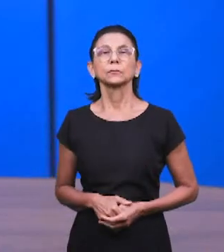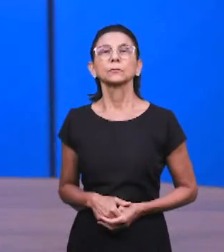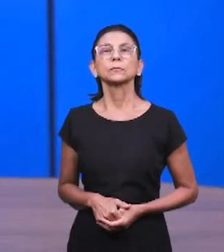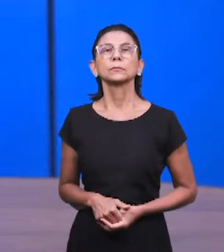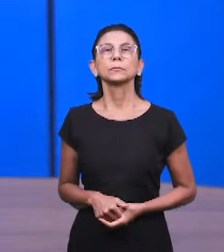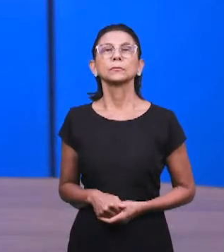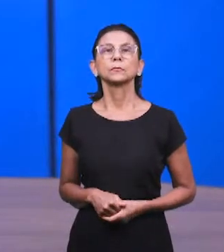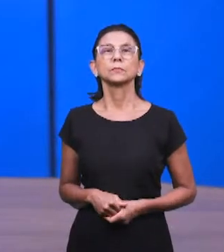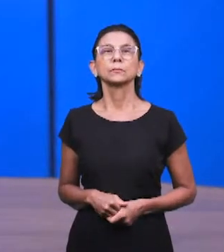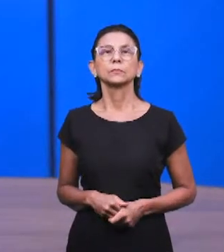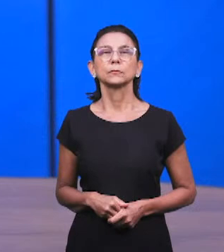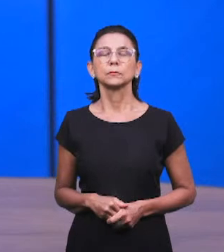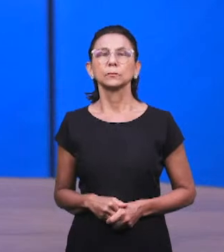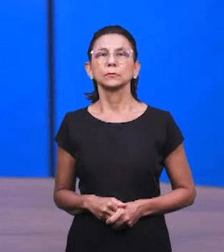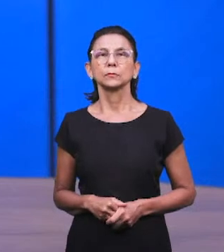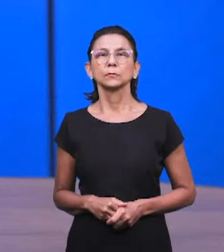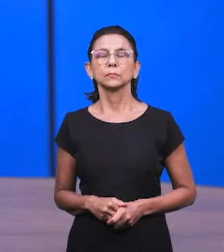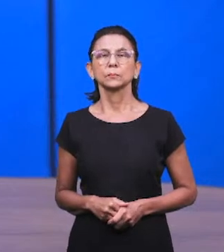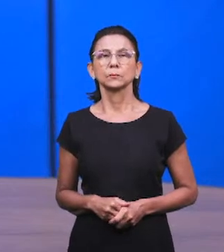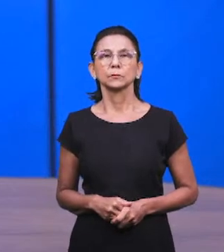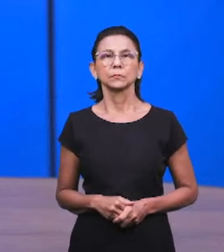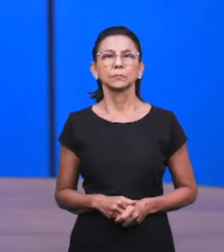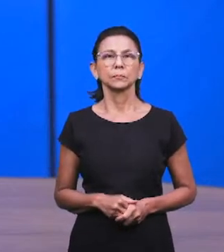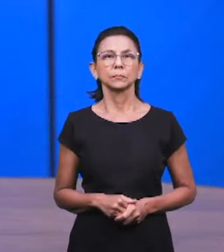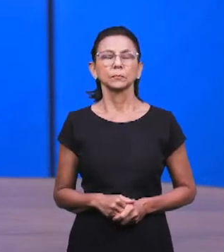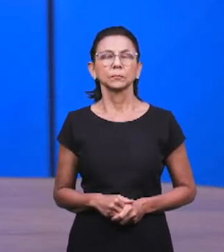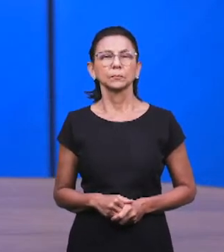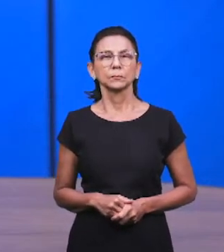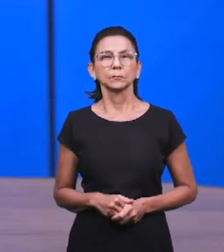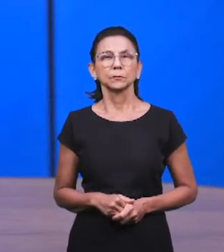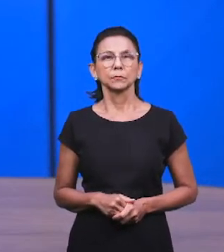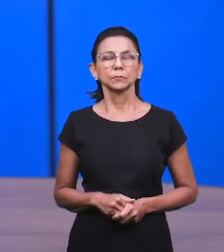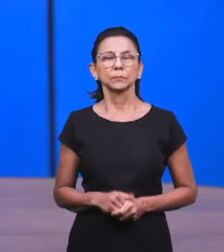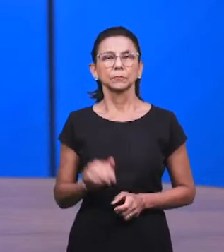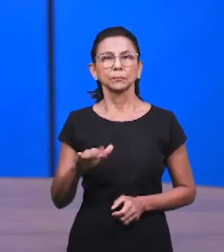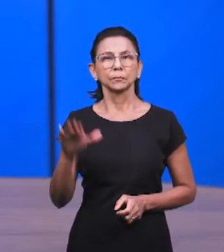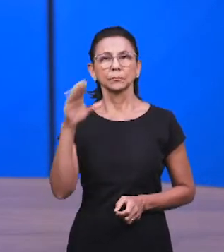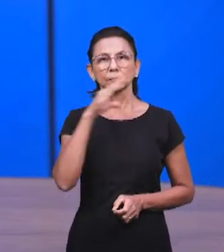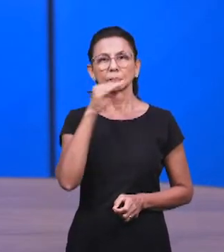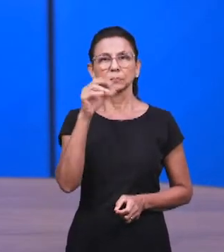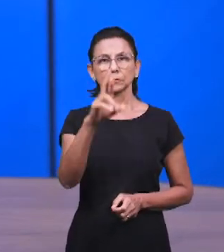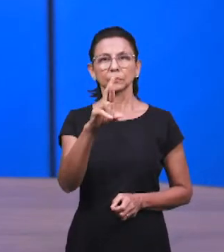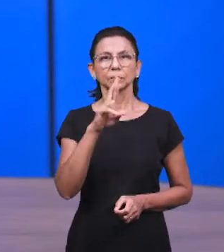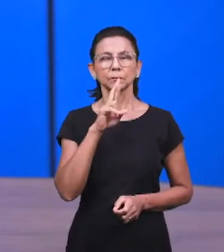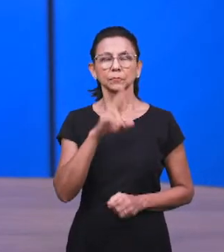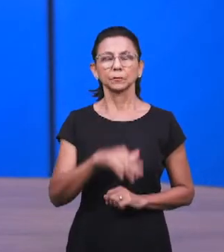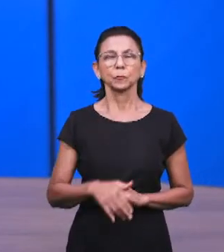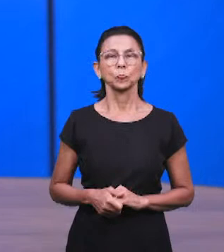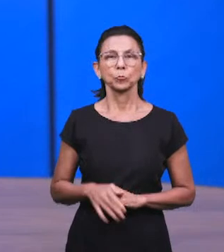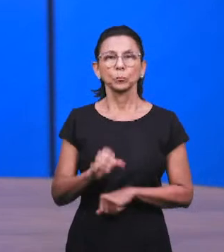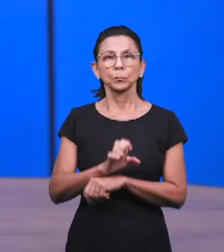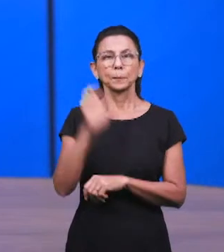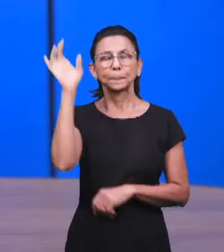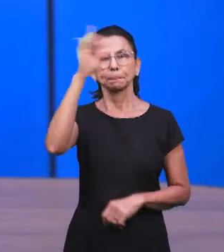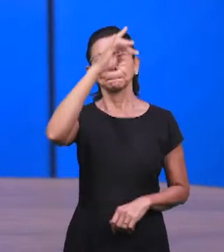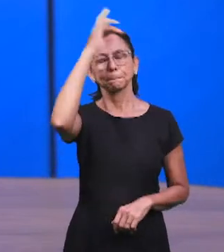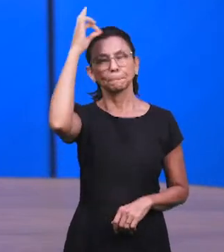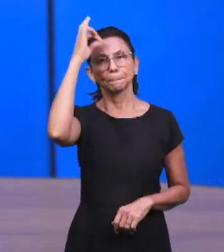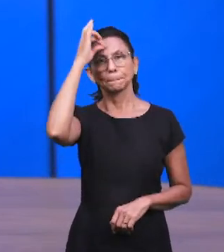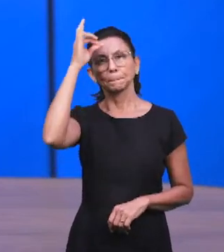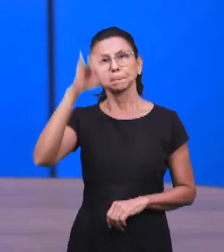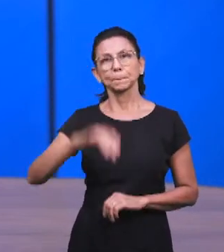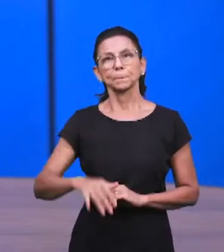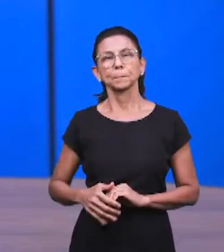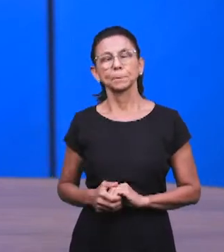ter agora aqui uma sequência de respostas das nossas crianças intermediárias e adolescentes. Primeiramente, no estado do Espírito Santo, as nossas crianças